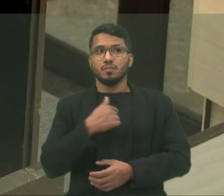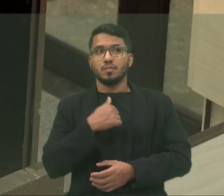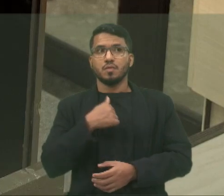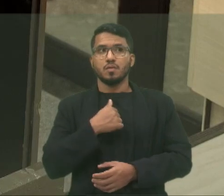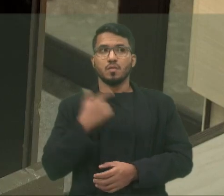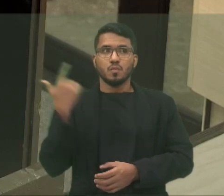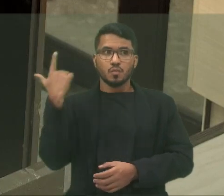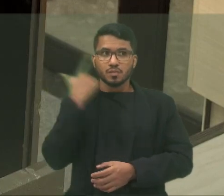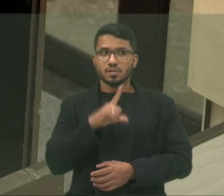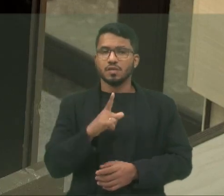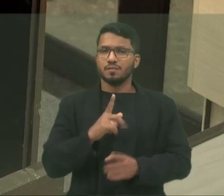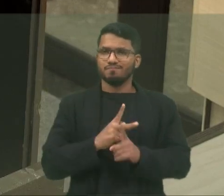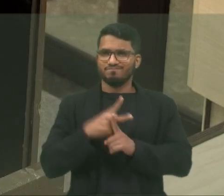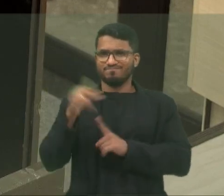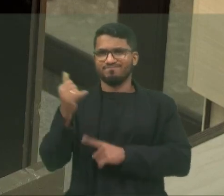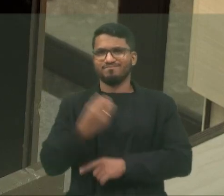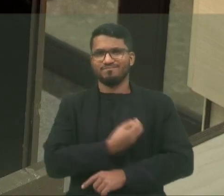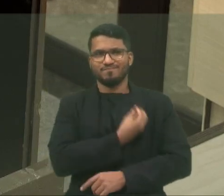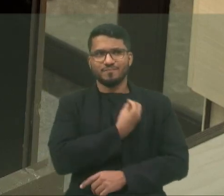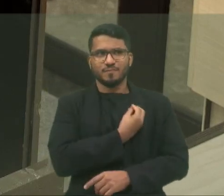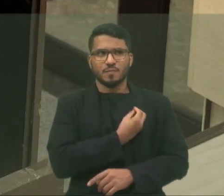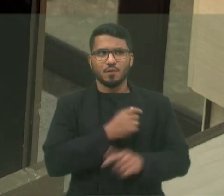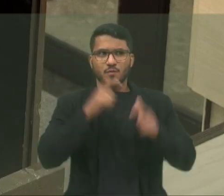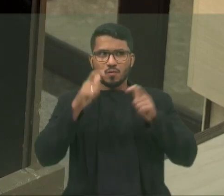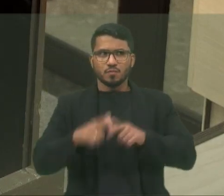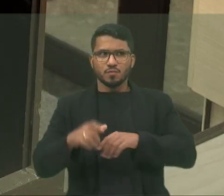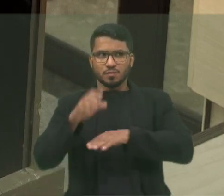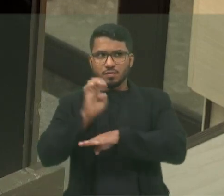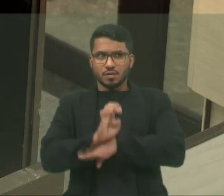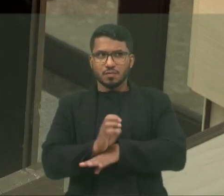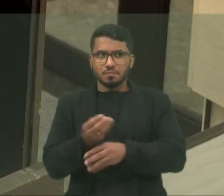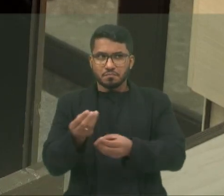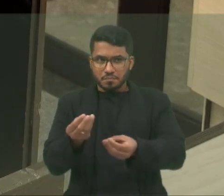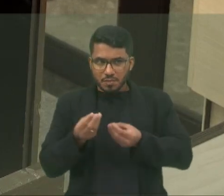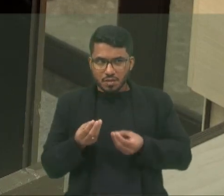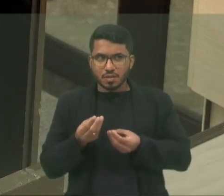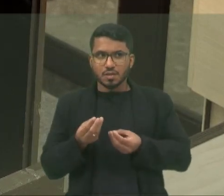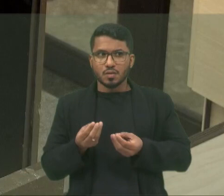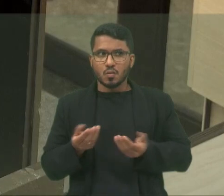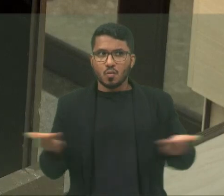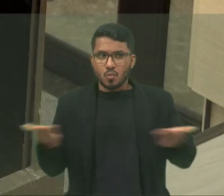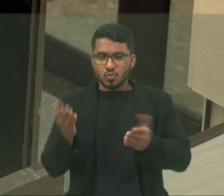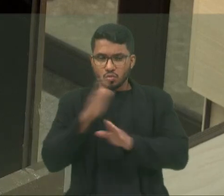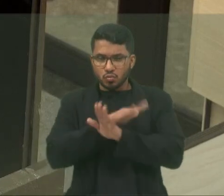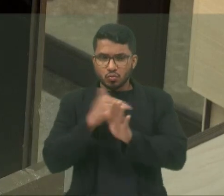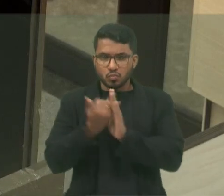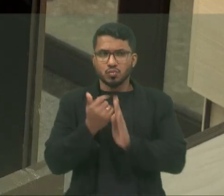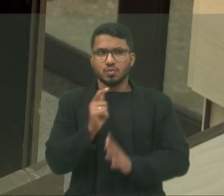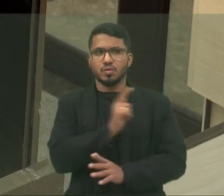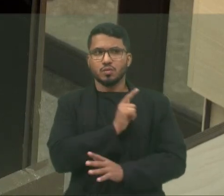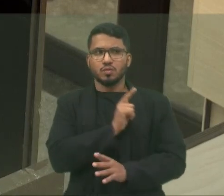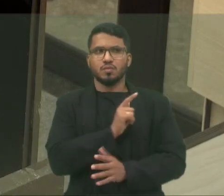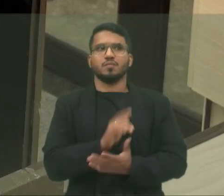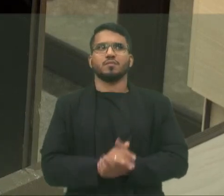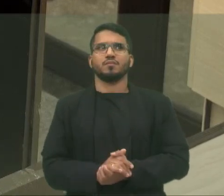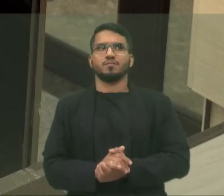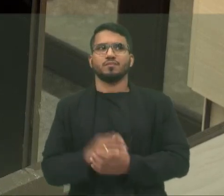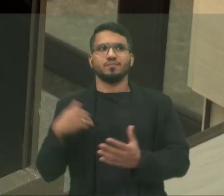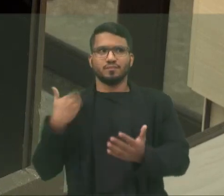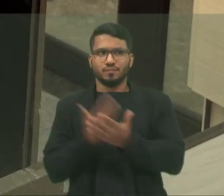superei frustrações, onde o Estado que me deu tudo que eu tenho, tudo que me proporcionou até